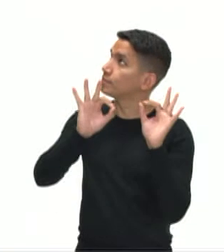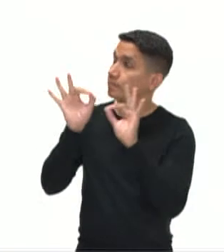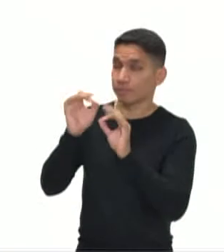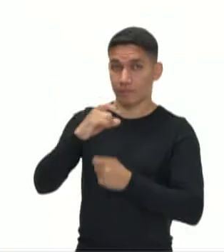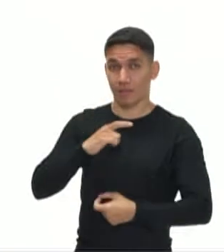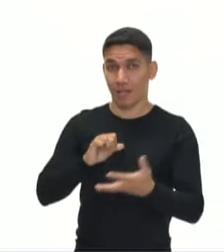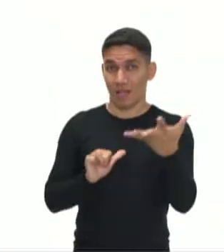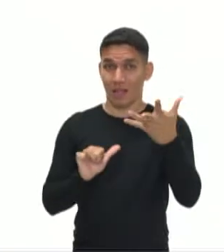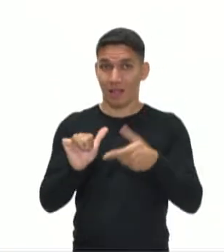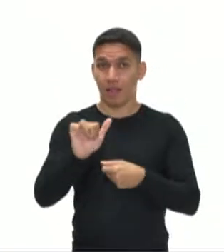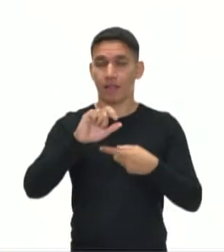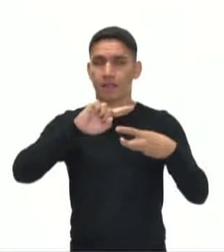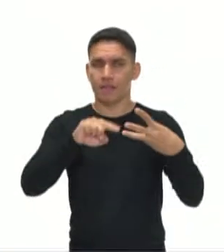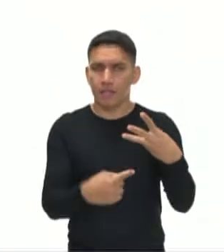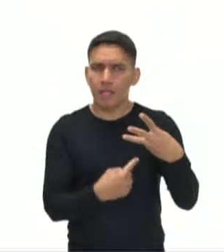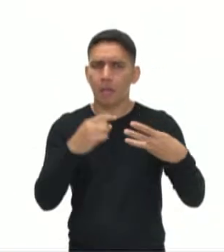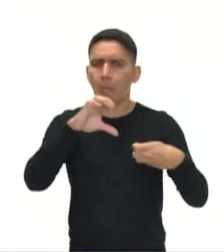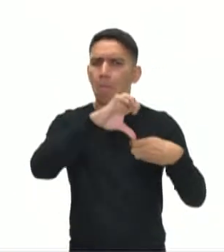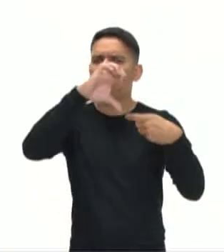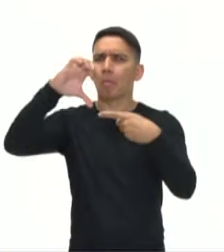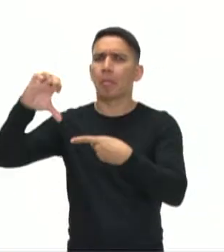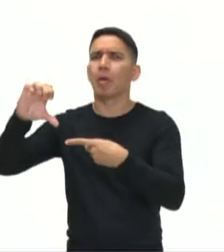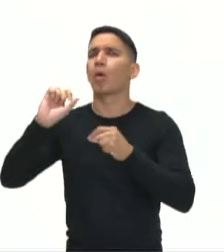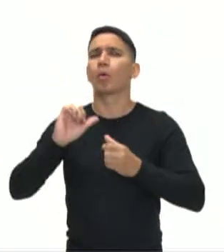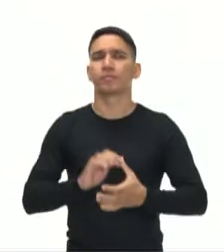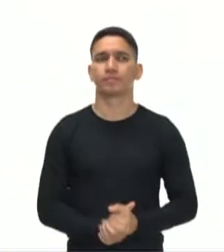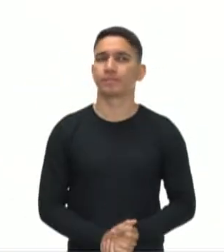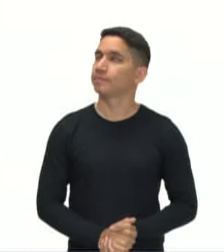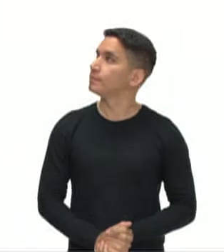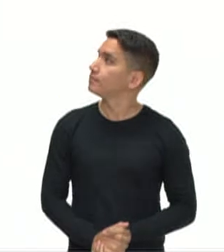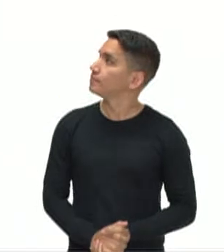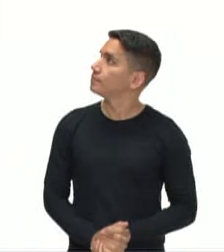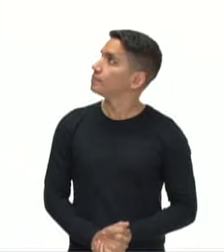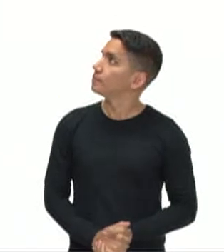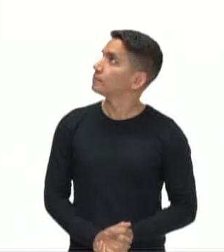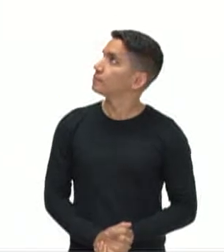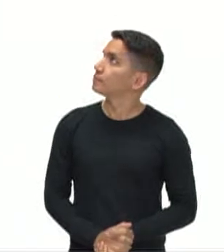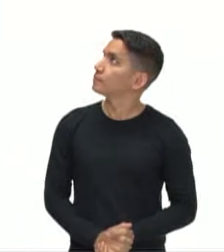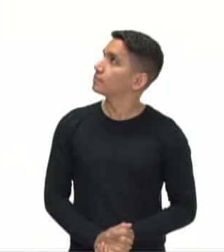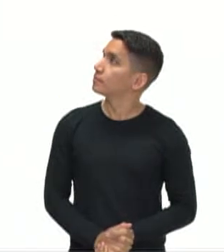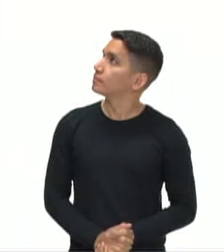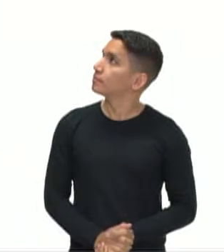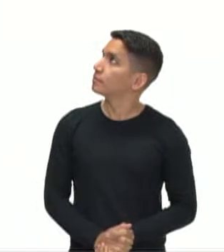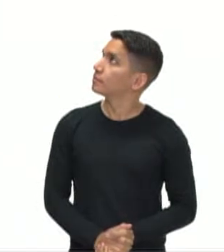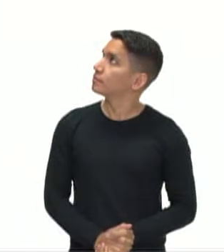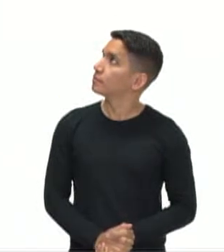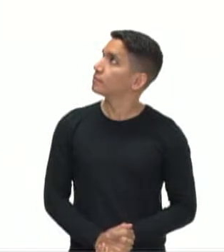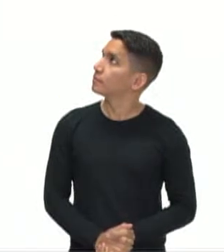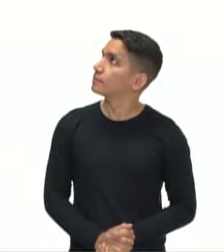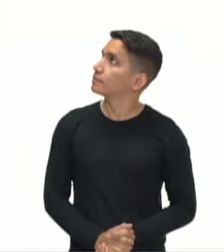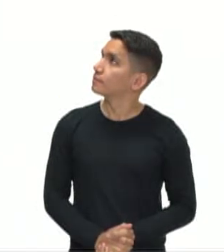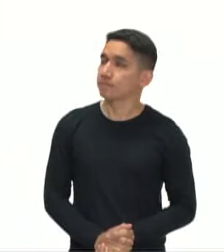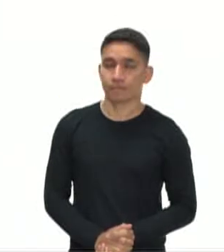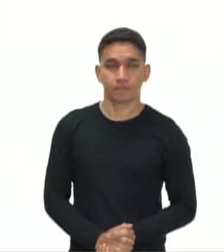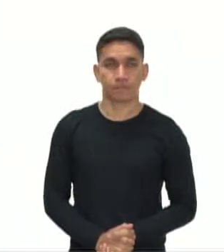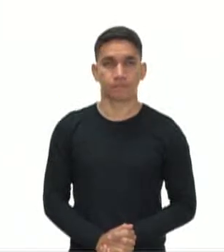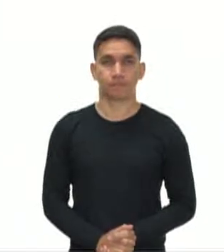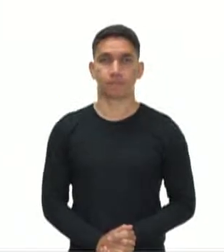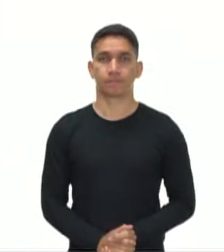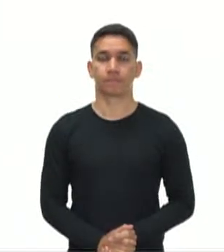3 enunciados interrogativos aqui. ¿Qué te parece este texto? ¿Compreendes